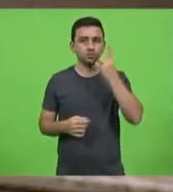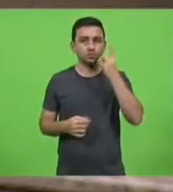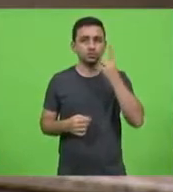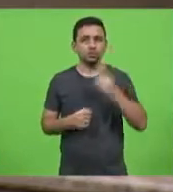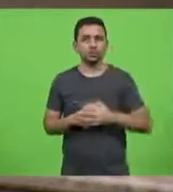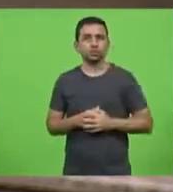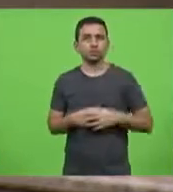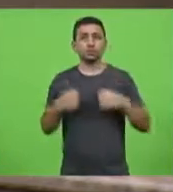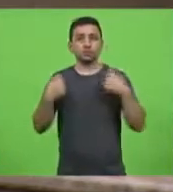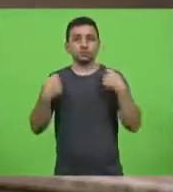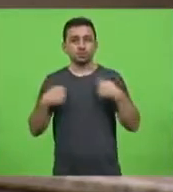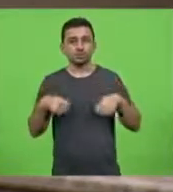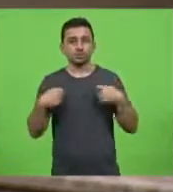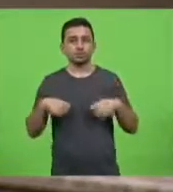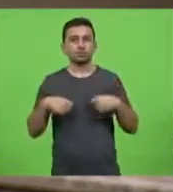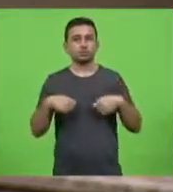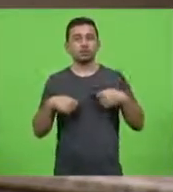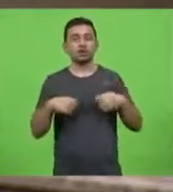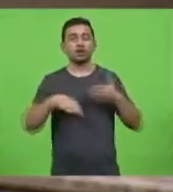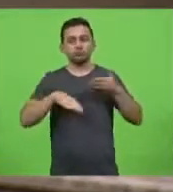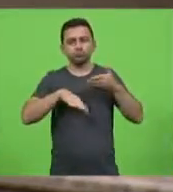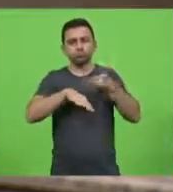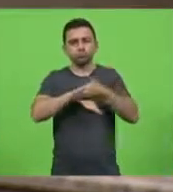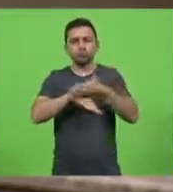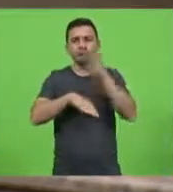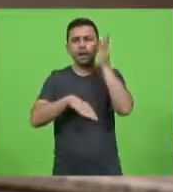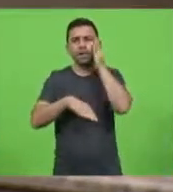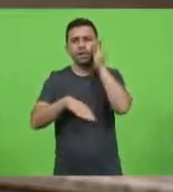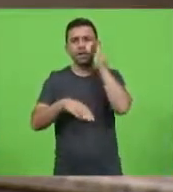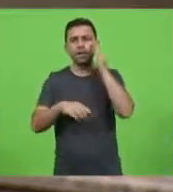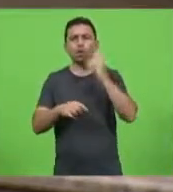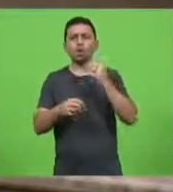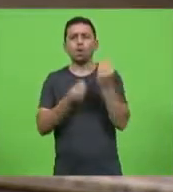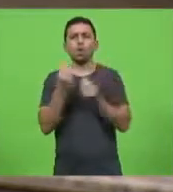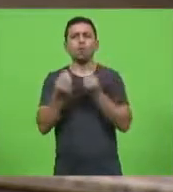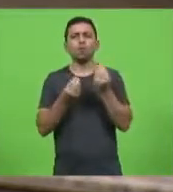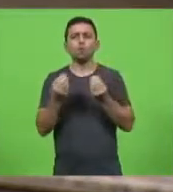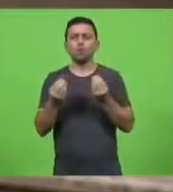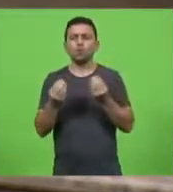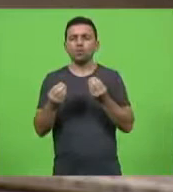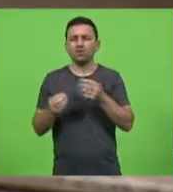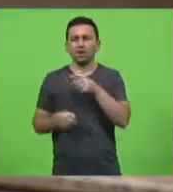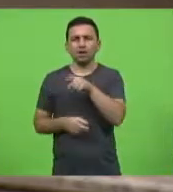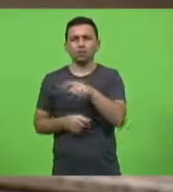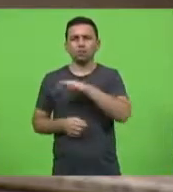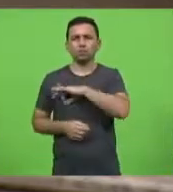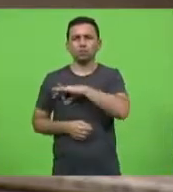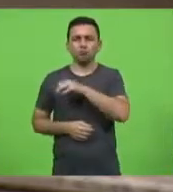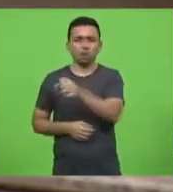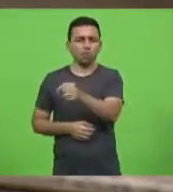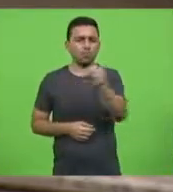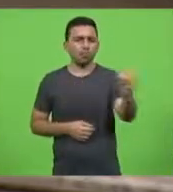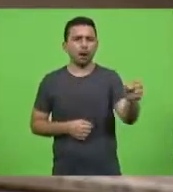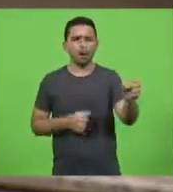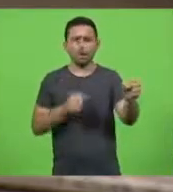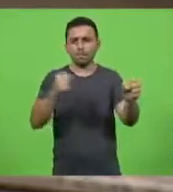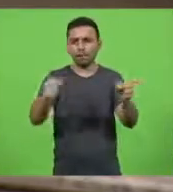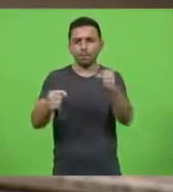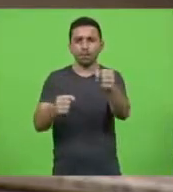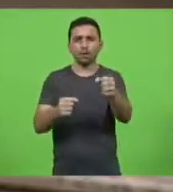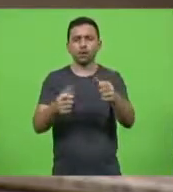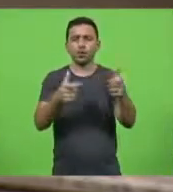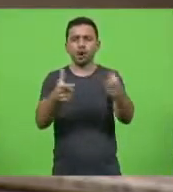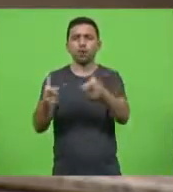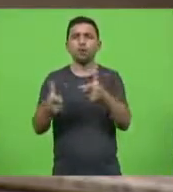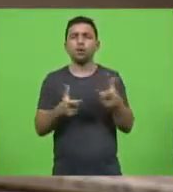parlamentares, termos acesso aos critérios que foram utilizados para definir essa distribuição seria muito importante, porque as demandas chegam a nós.